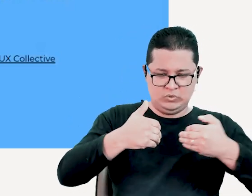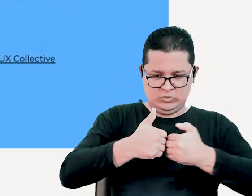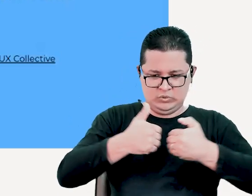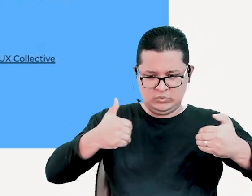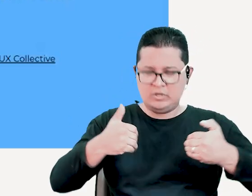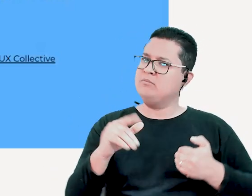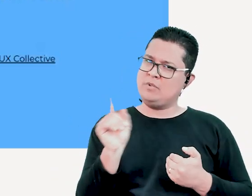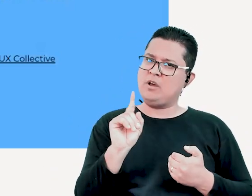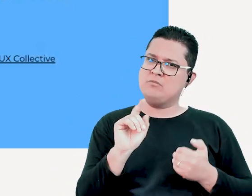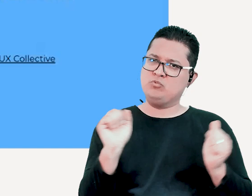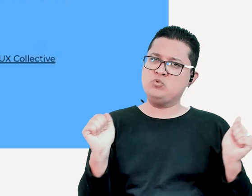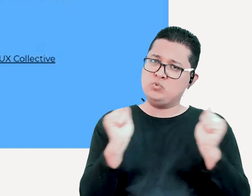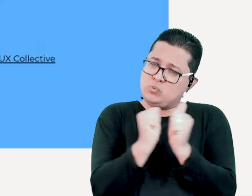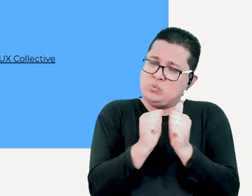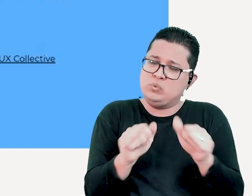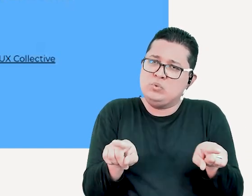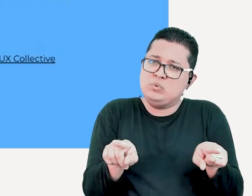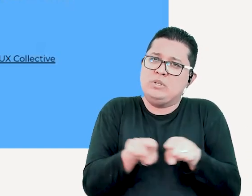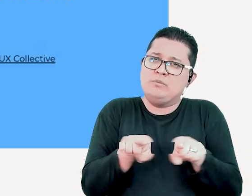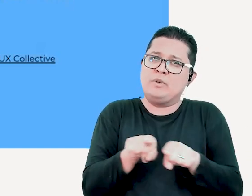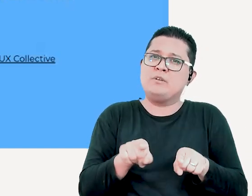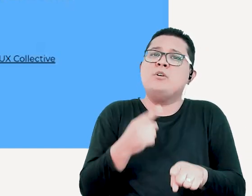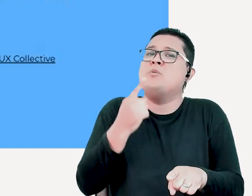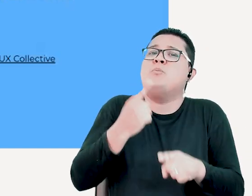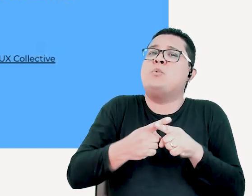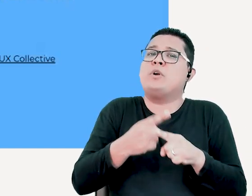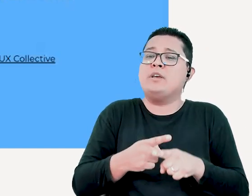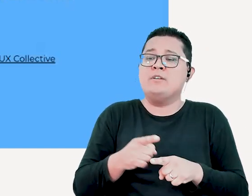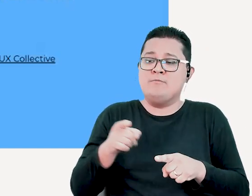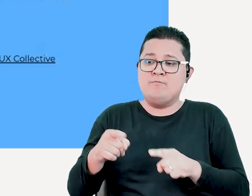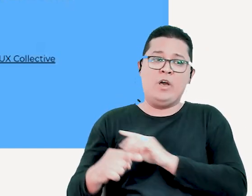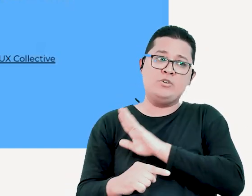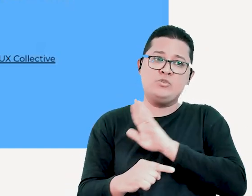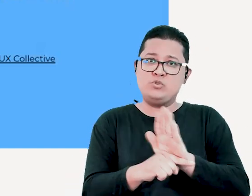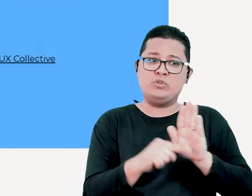para que as pessoas possam ter acesso a essa